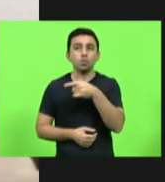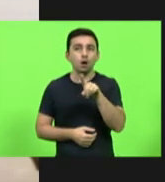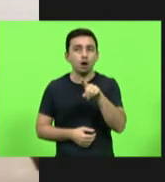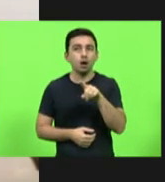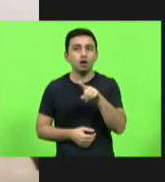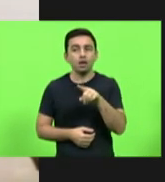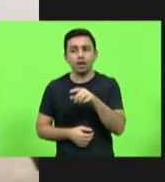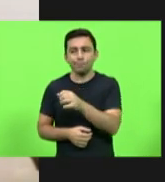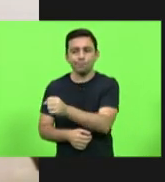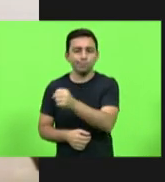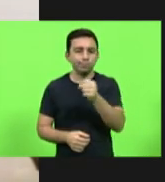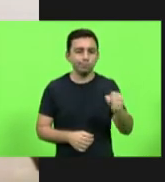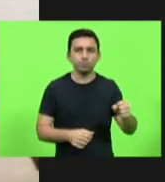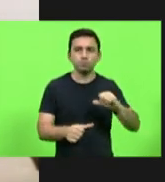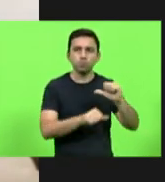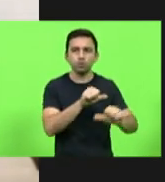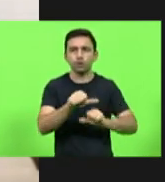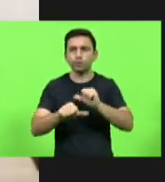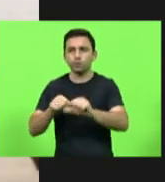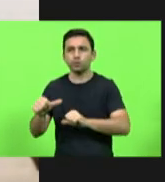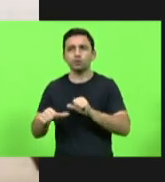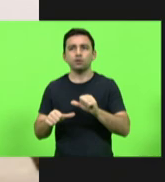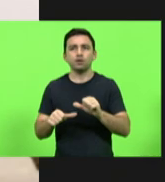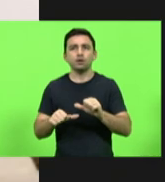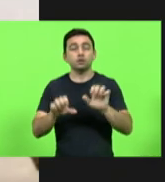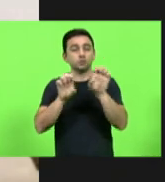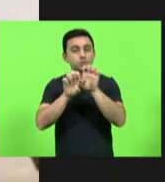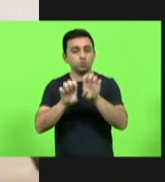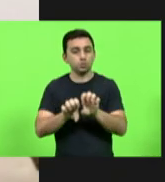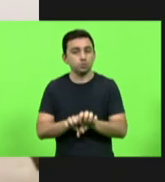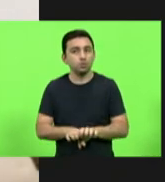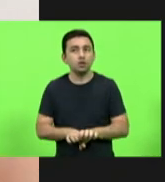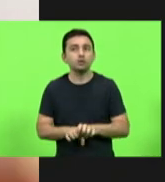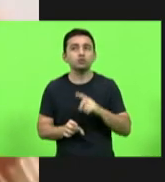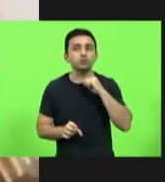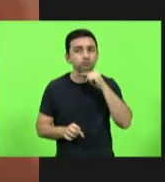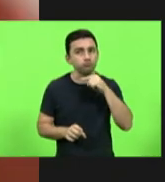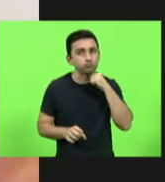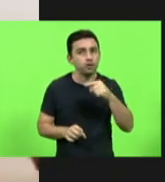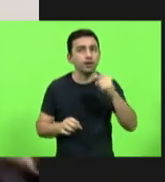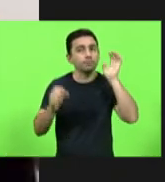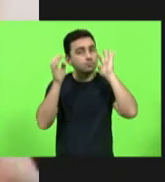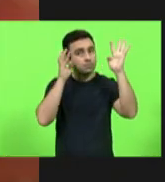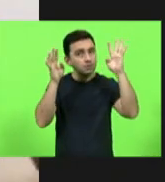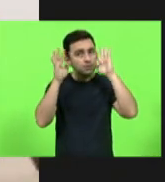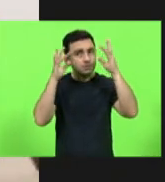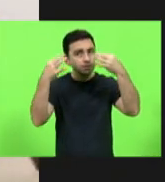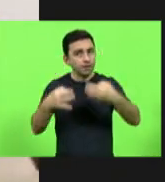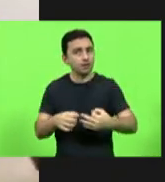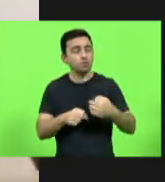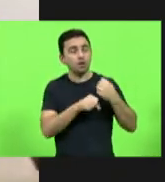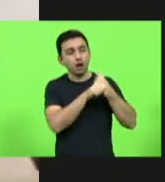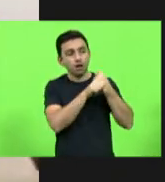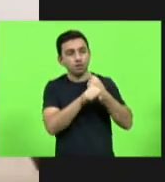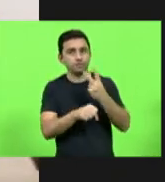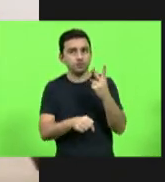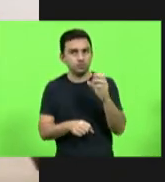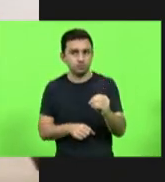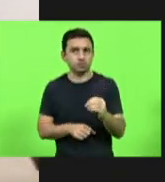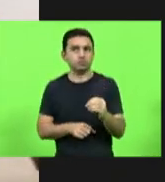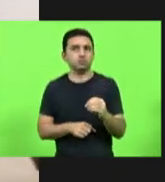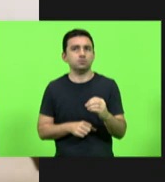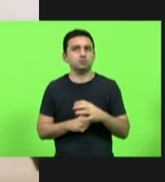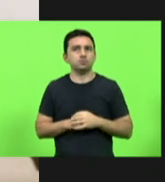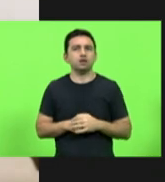realocação de profissionais que vai dar a estrutura desse projeto, aquilo que se pensou há mais de 20 anos, o que se quer construir, o que se